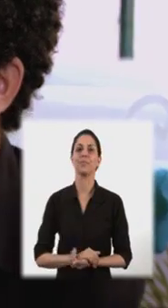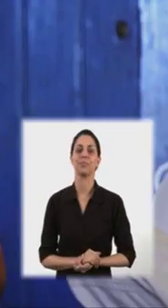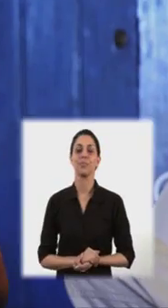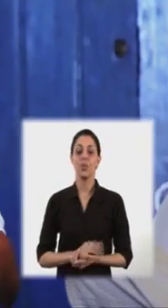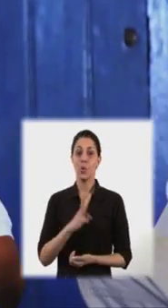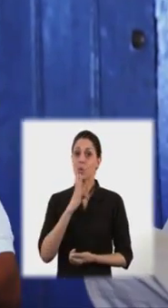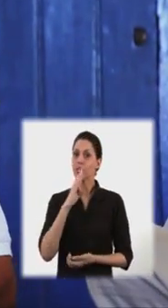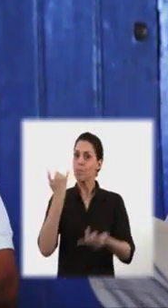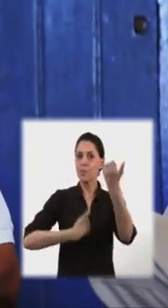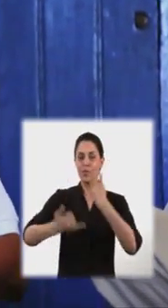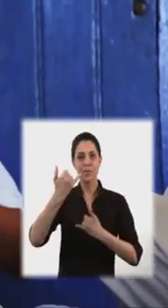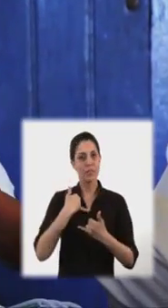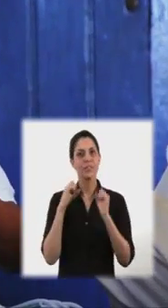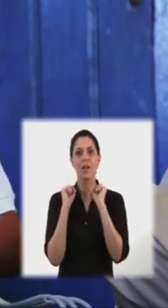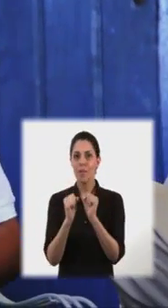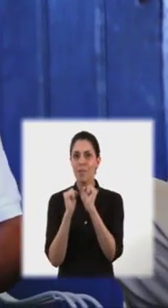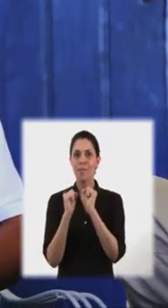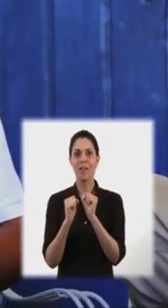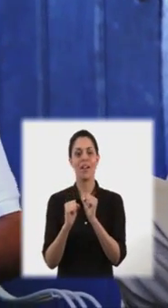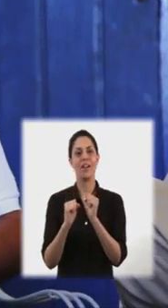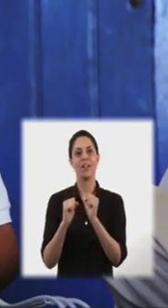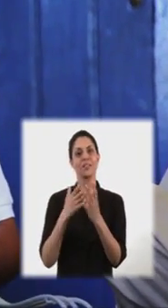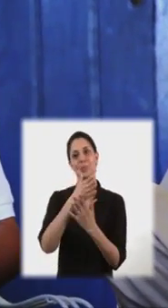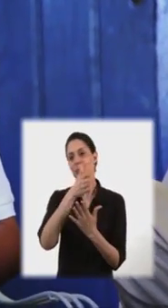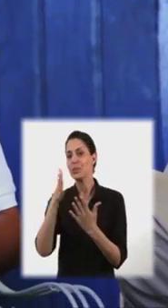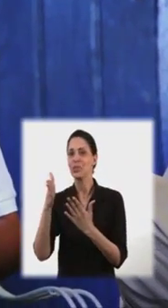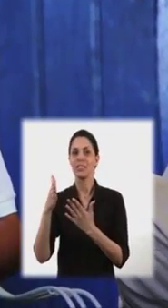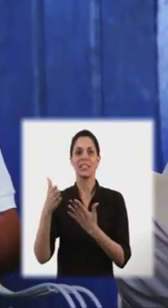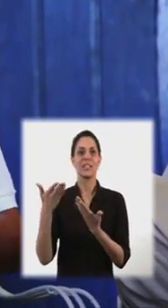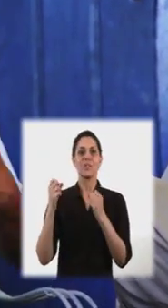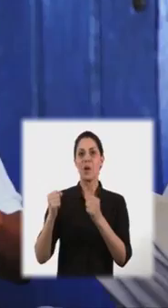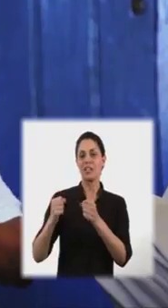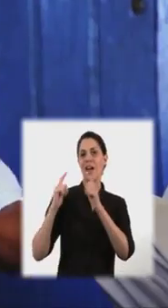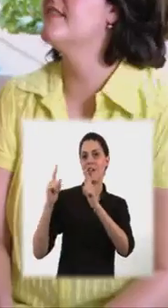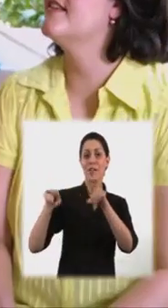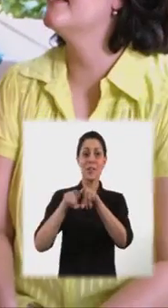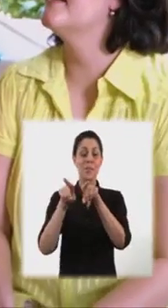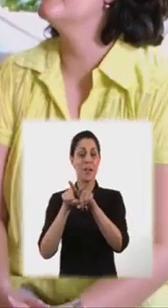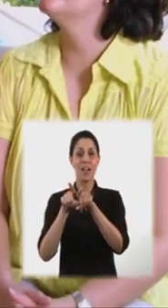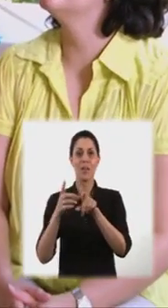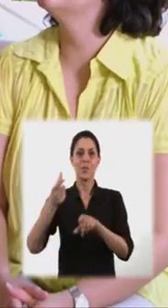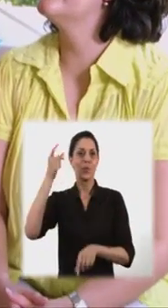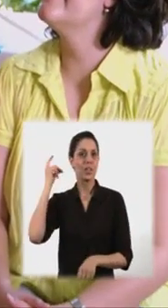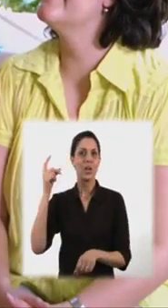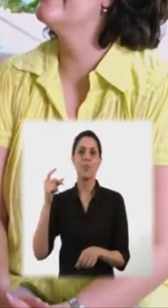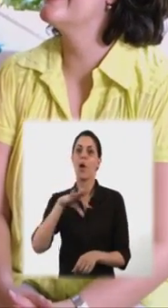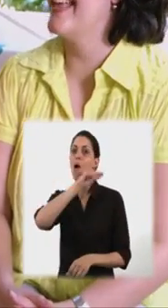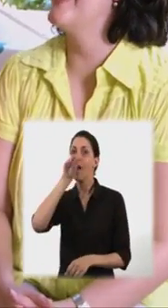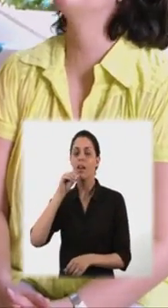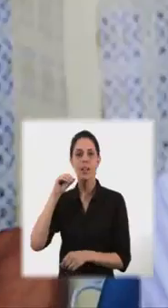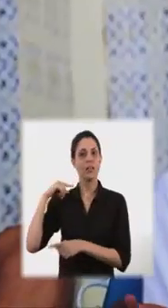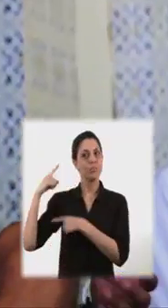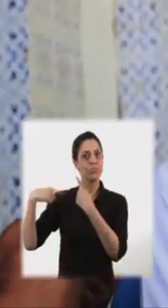O conhecimento, né, a informação, ela pode vir através, né, da leitura, né? Mas ela também nos chegou há muito tempo através da